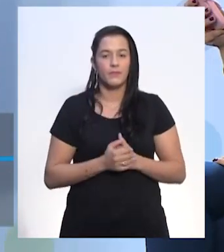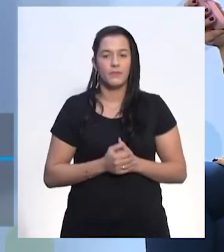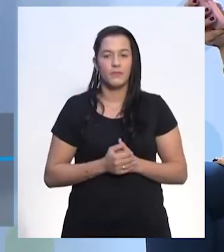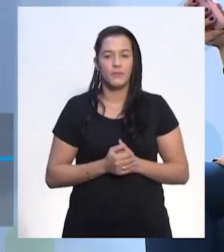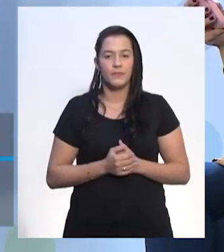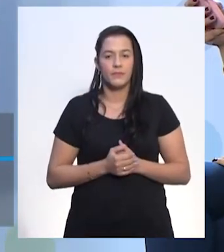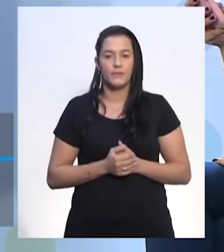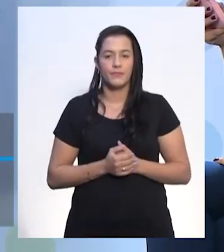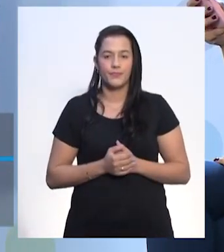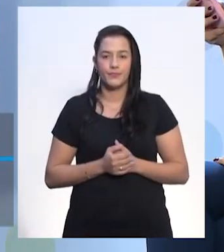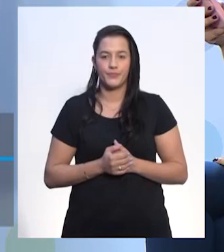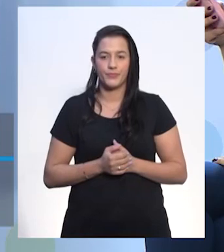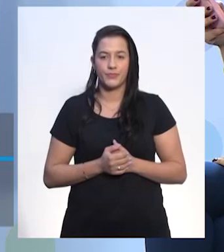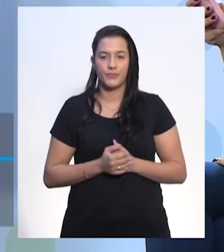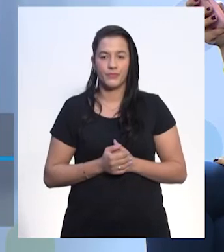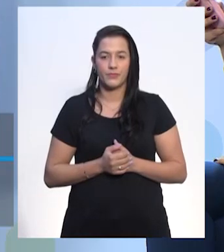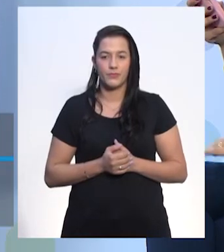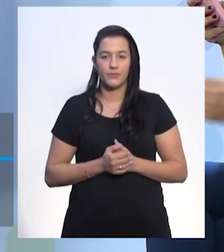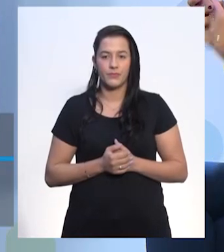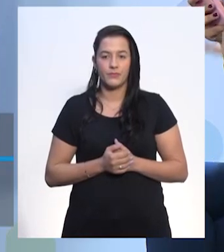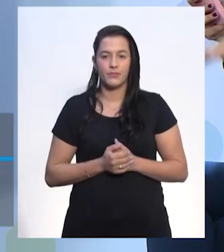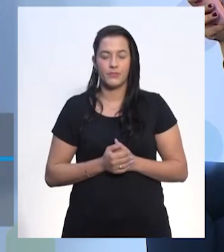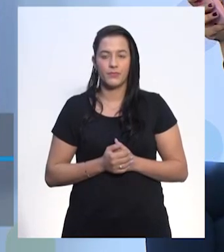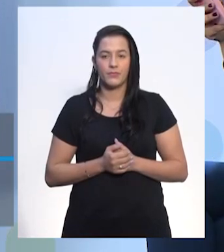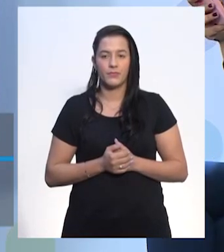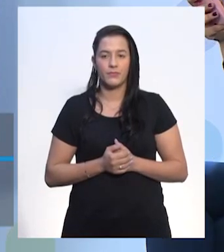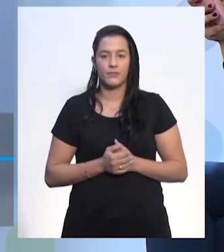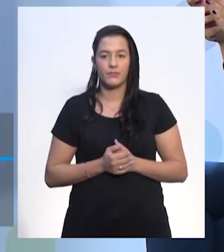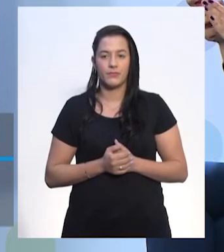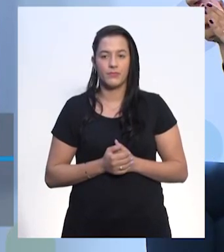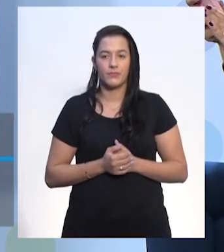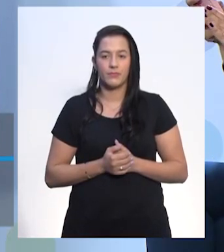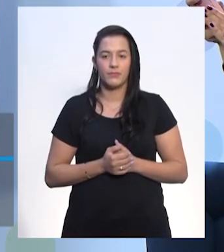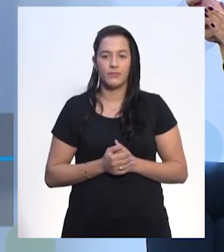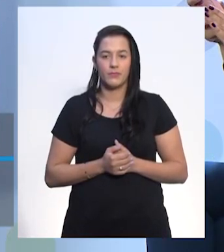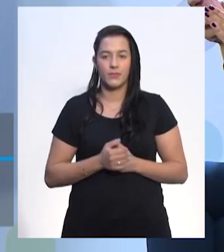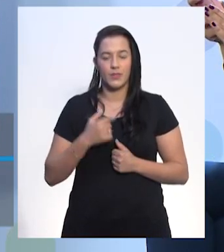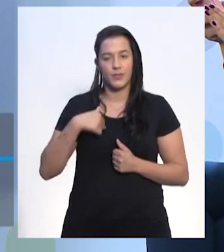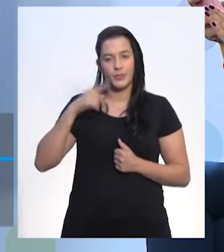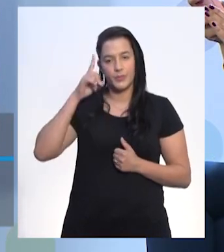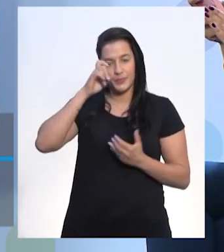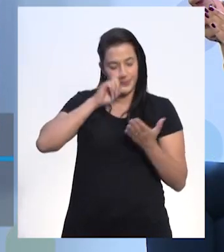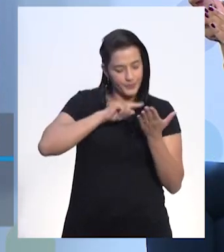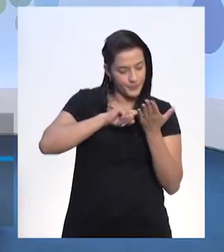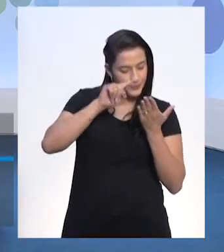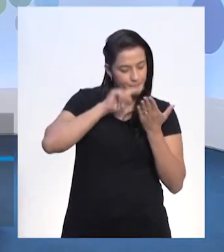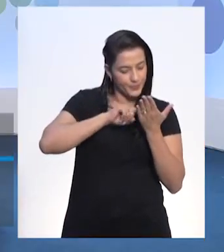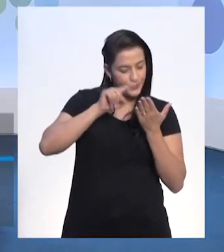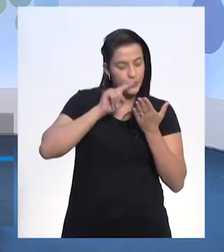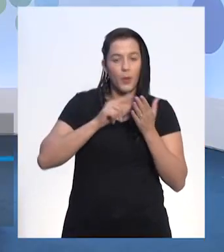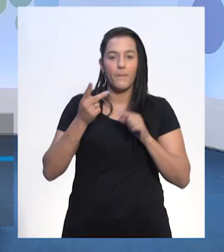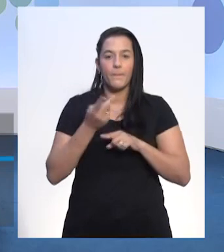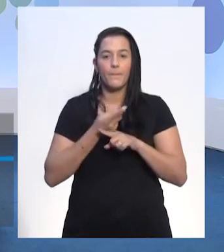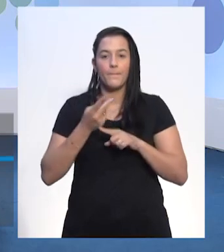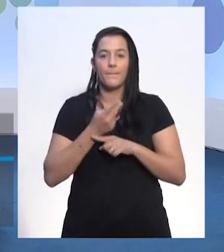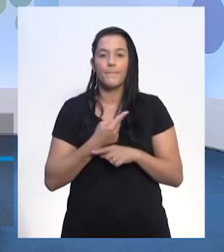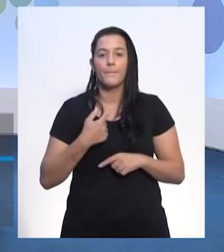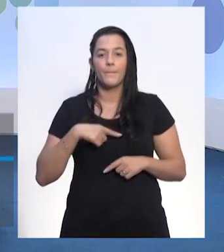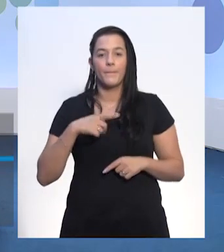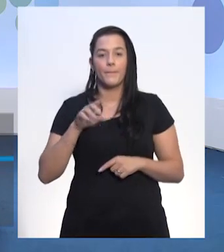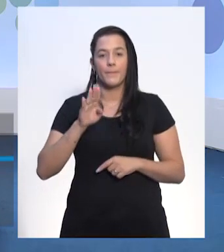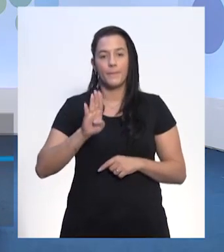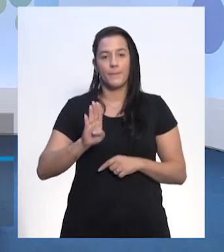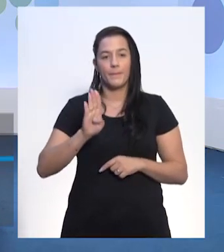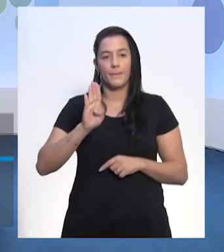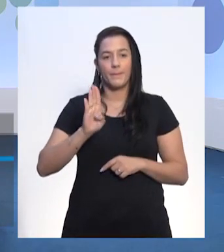uma alguma coisa outra. diferente. É que, né, é difícil. Calma aí. A Beatriz. Outra